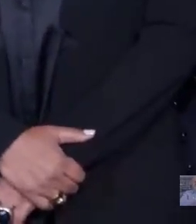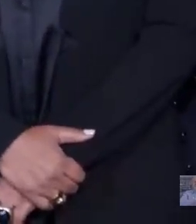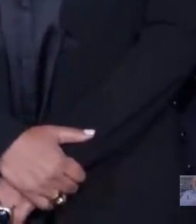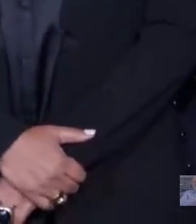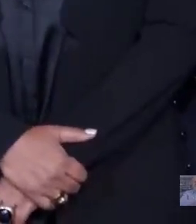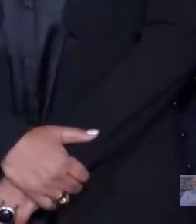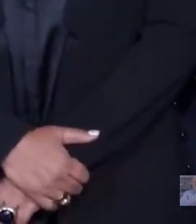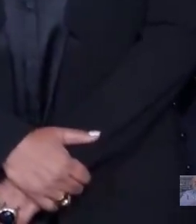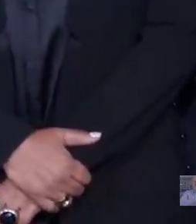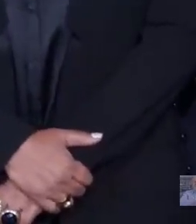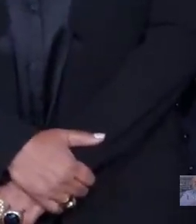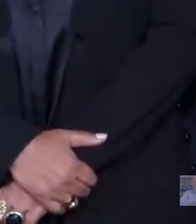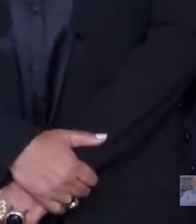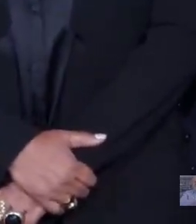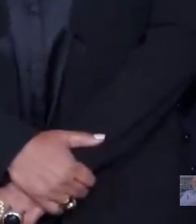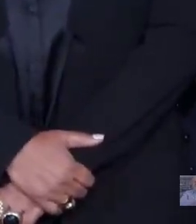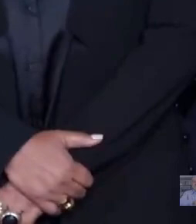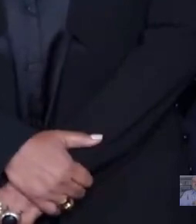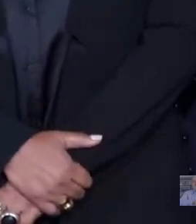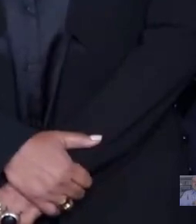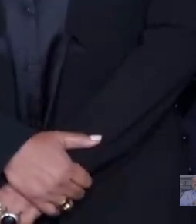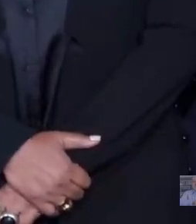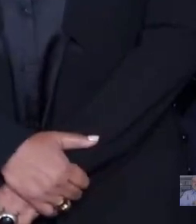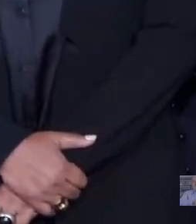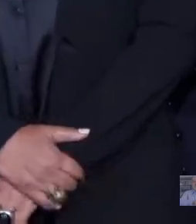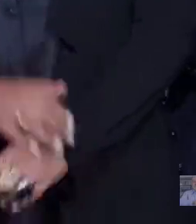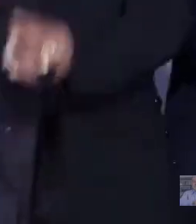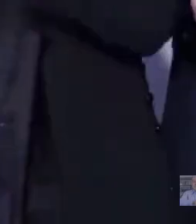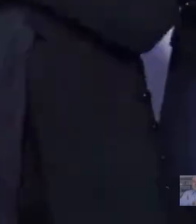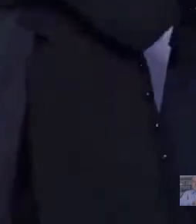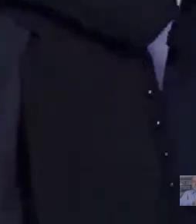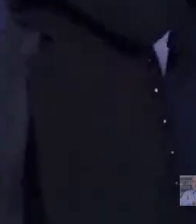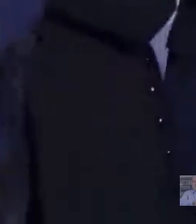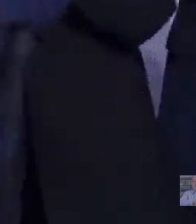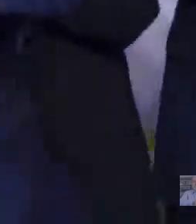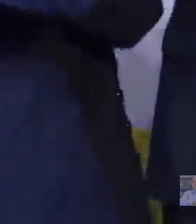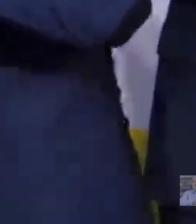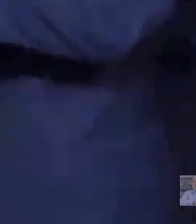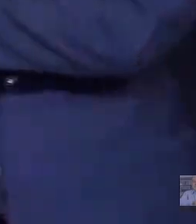de institucionais o companheiro Alexandre Padilha